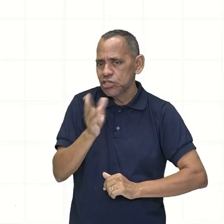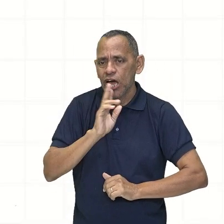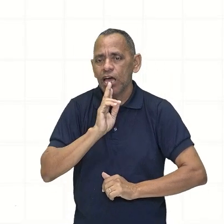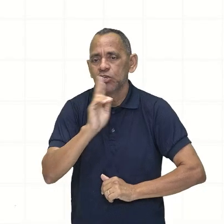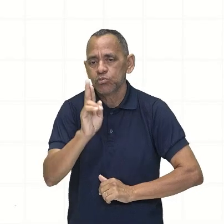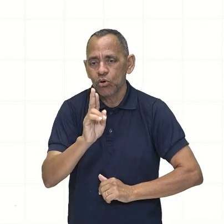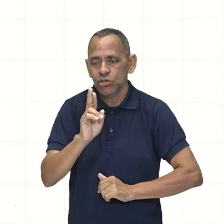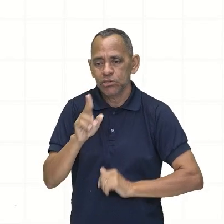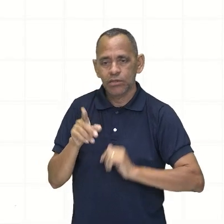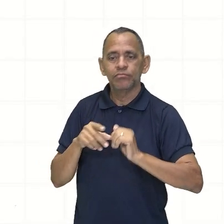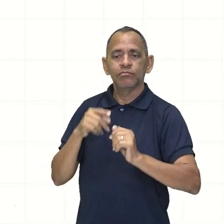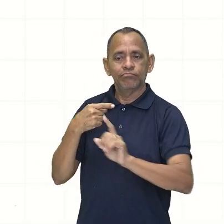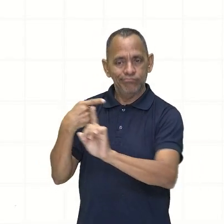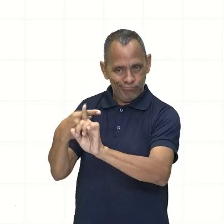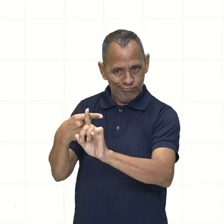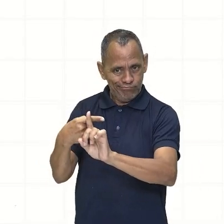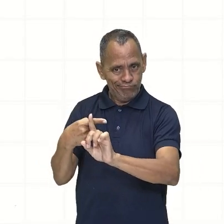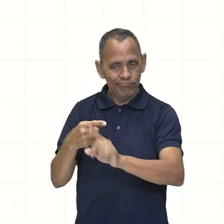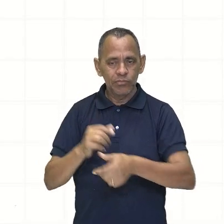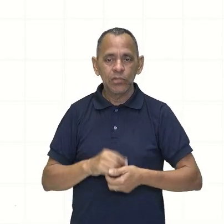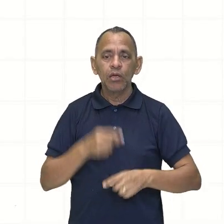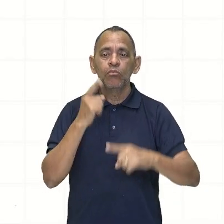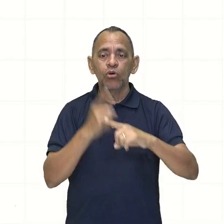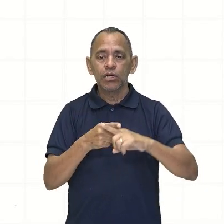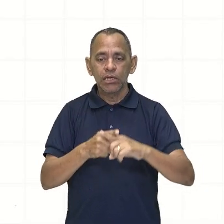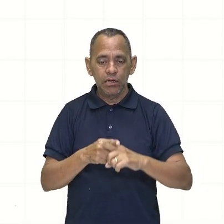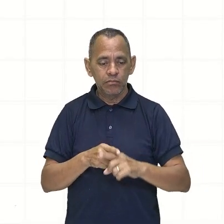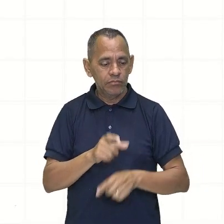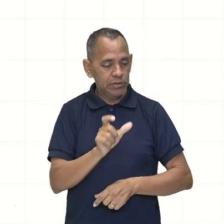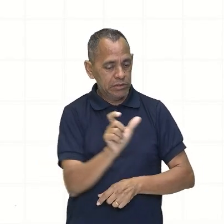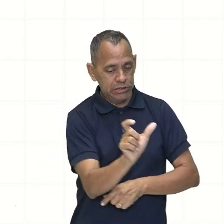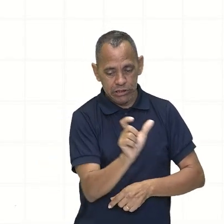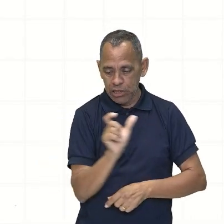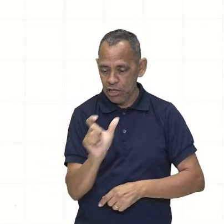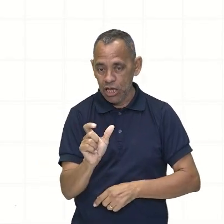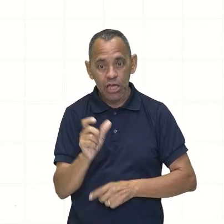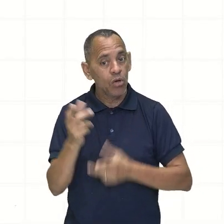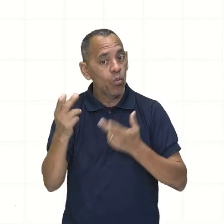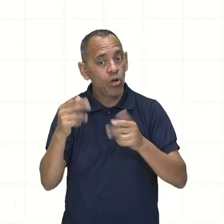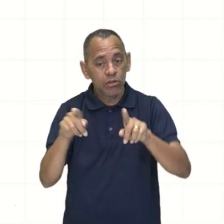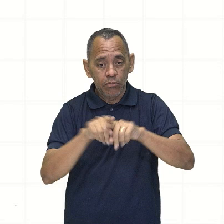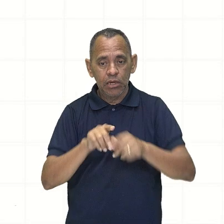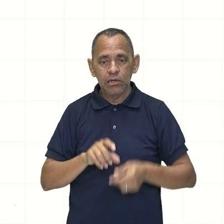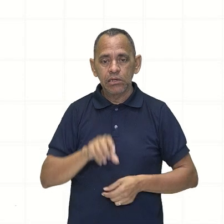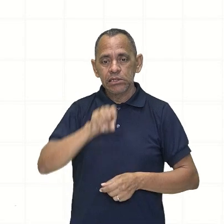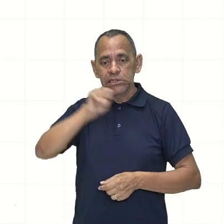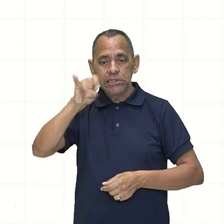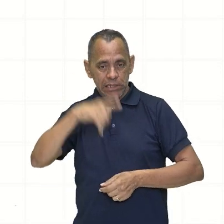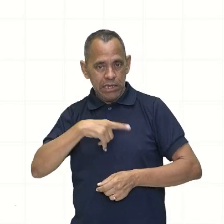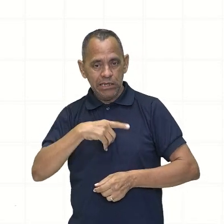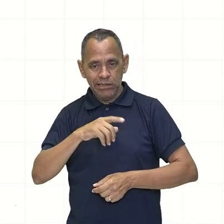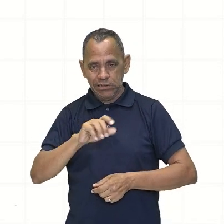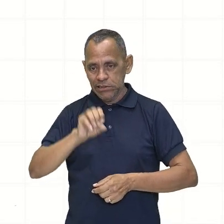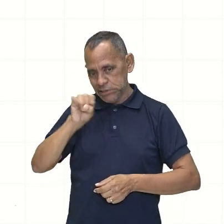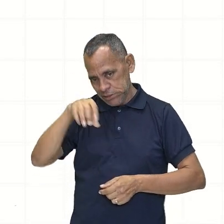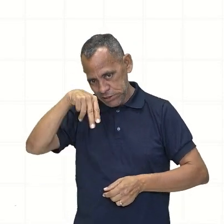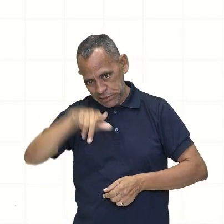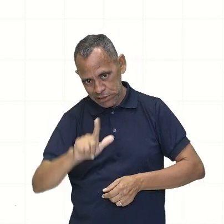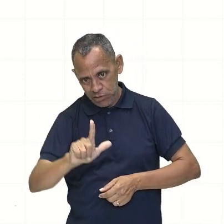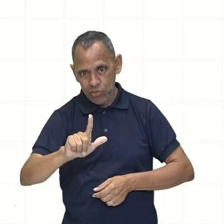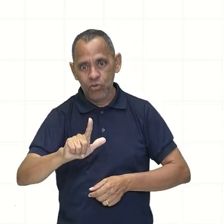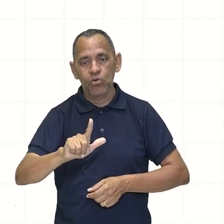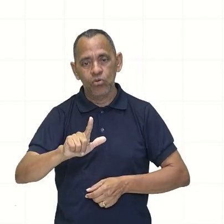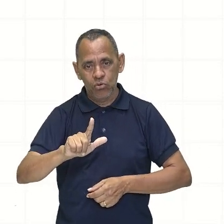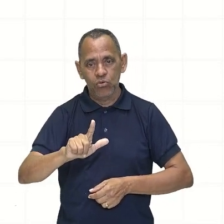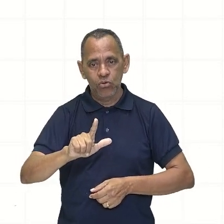sinal positivo. Por quê? Porque eles possuem sinais iguais. Se tem sinal igual e é